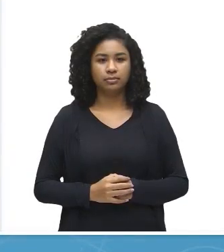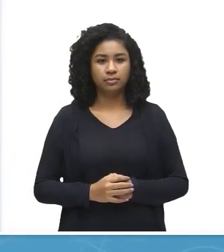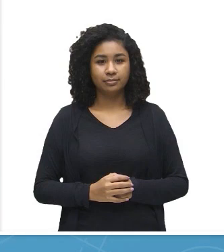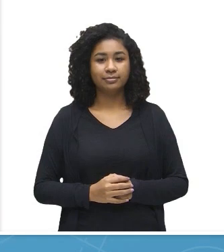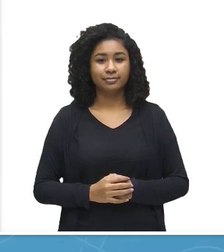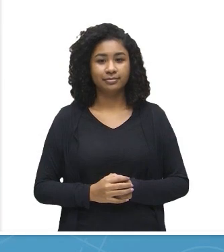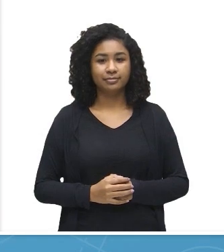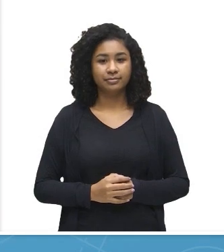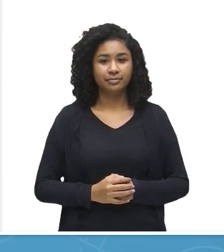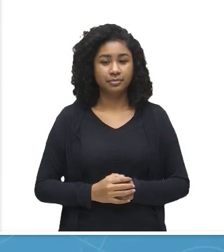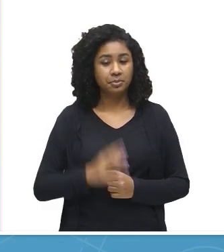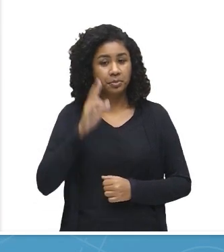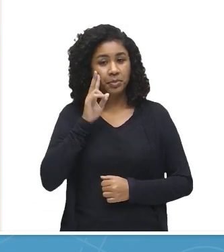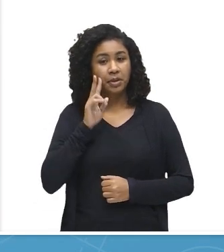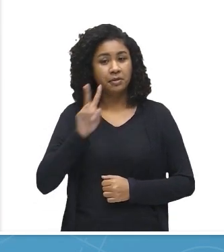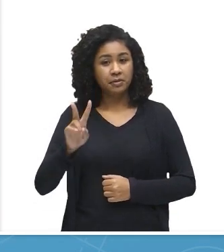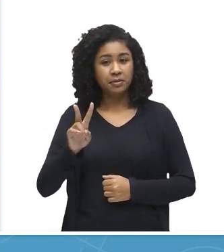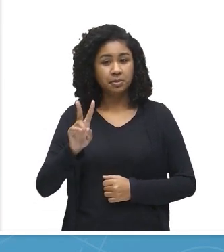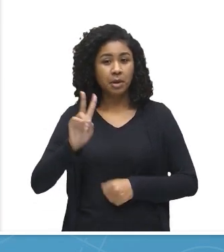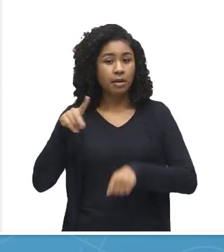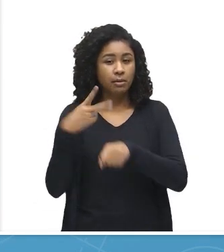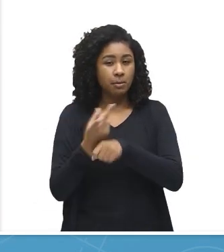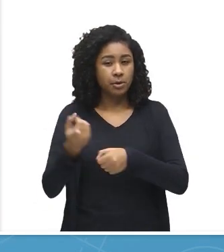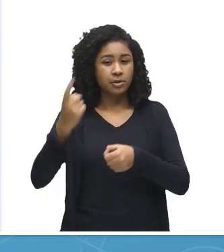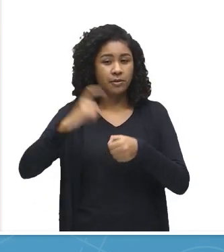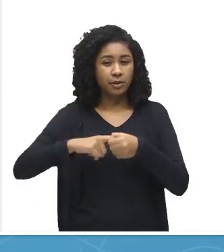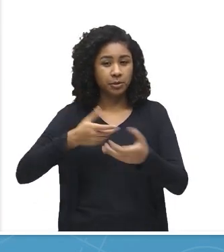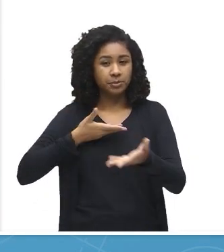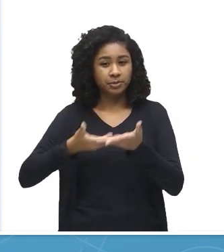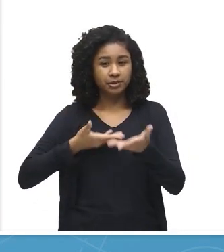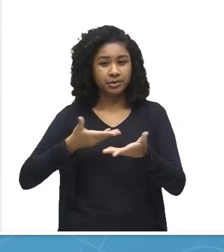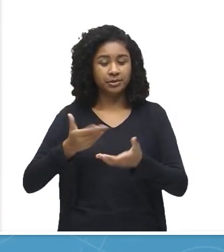Vocês ficam com a primeira questão e daqui a pouco a gente volta para interagir.